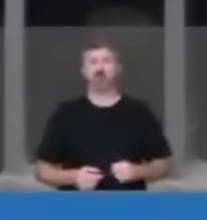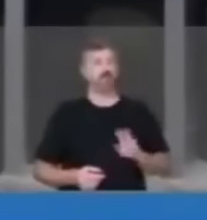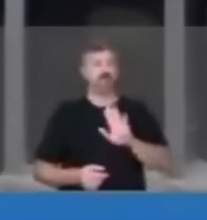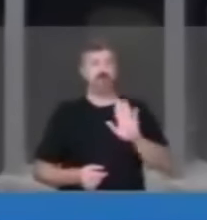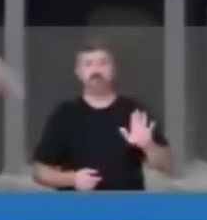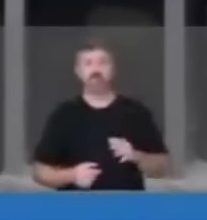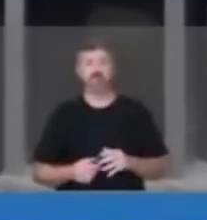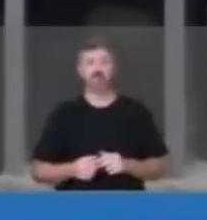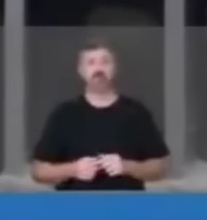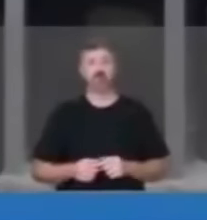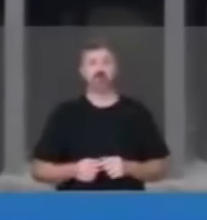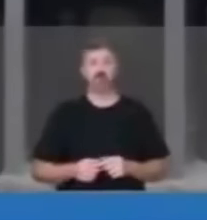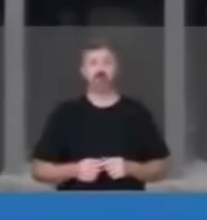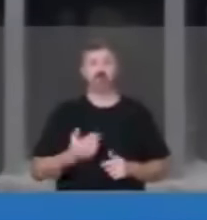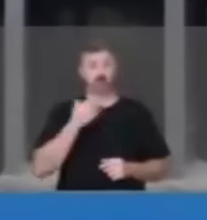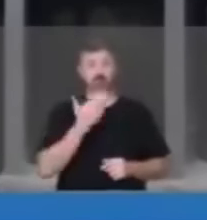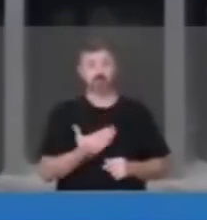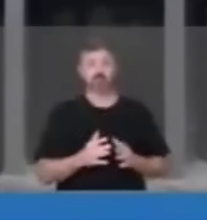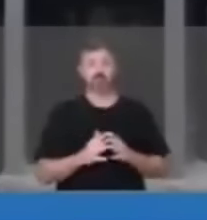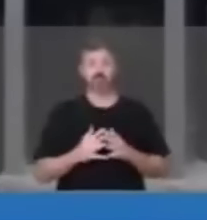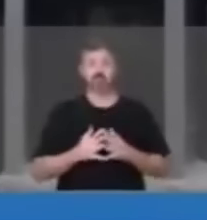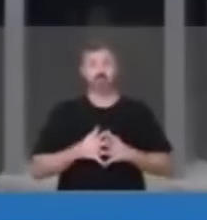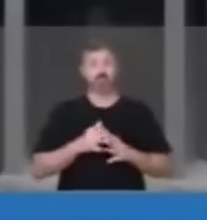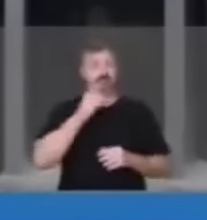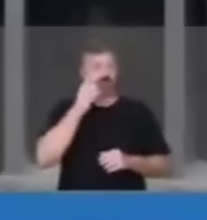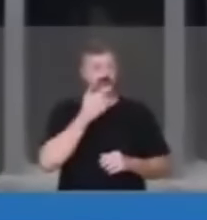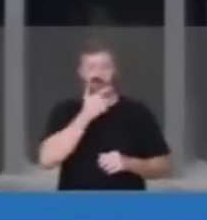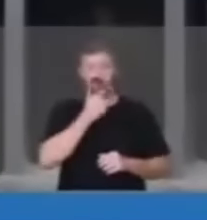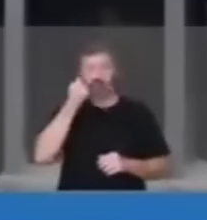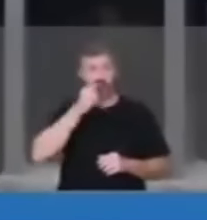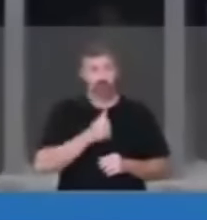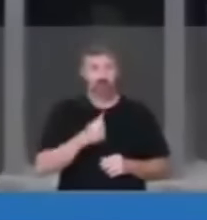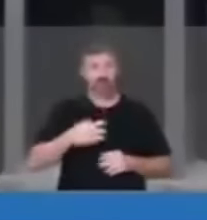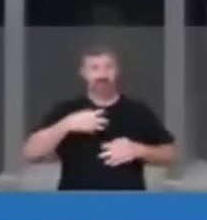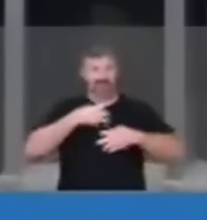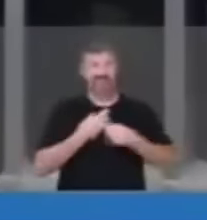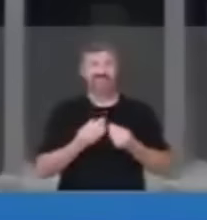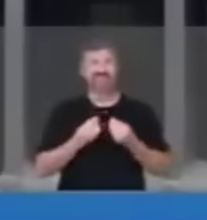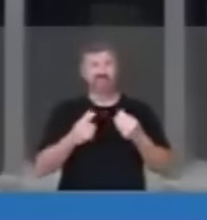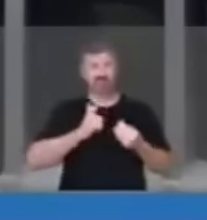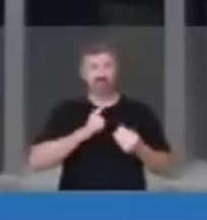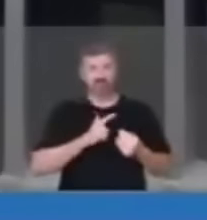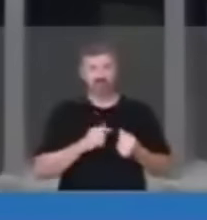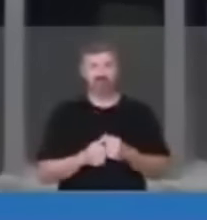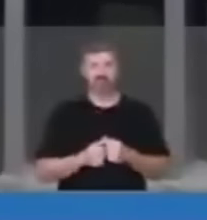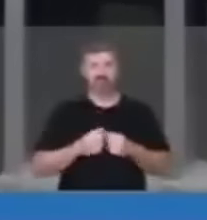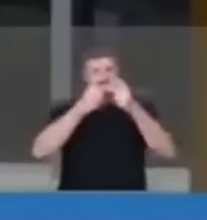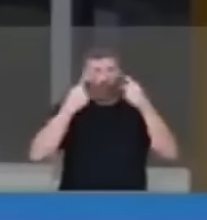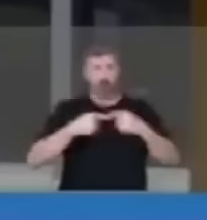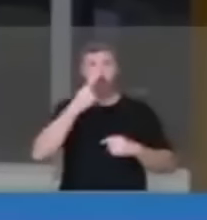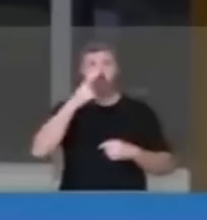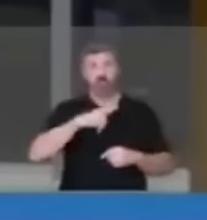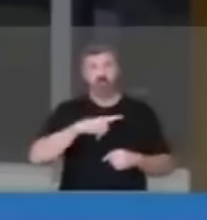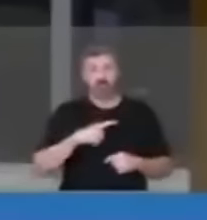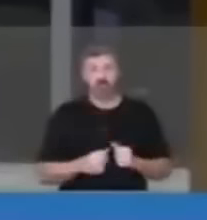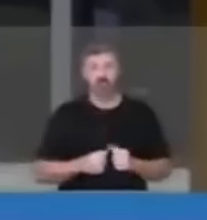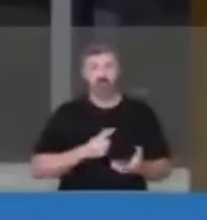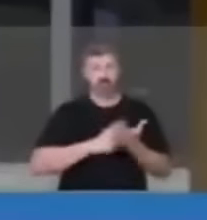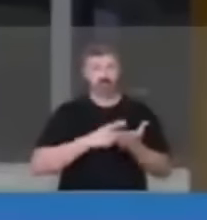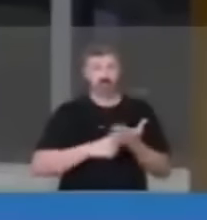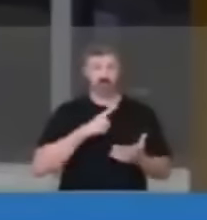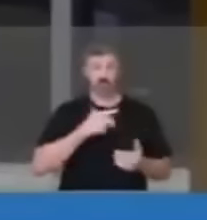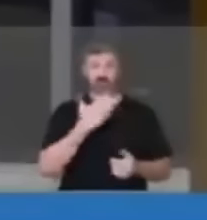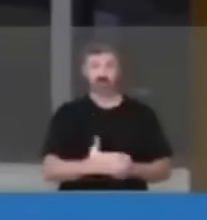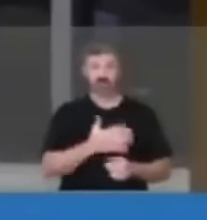que nós vamos fazer, presidente, e deixo esse apelo aos deputados e deputadas que têm sensibilidade, que têm humanidade, que têm compromisso